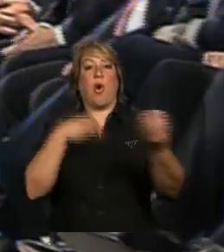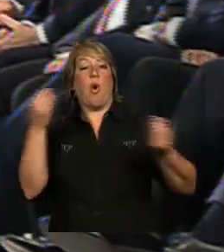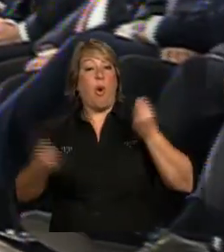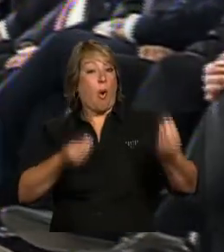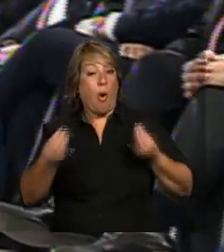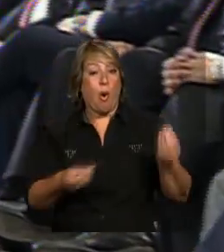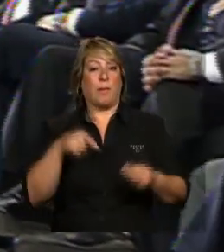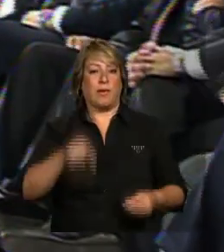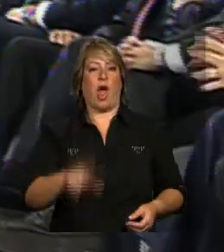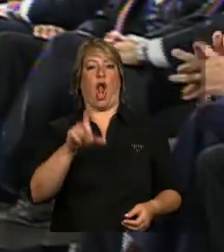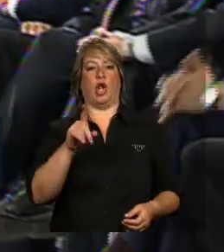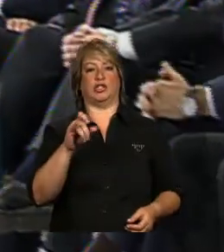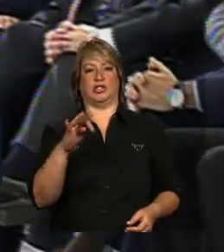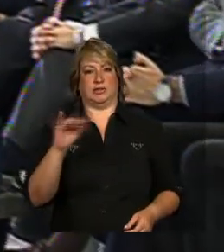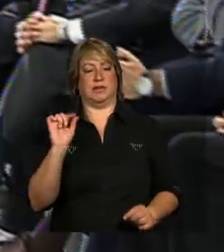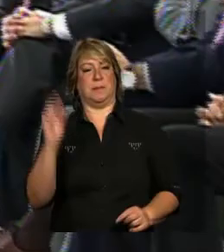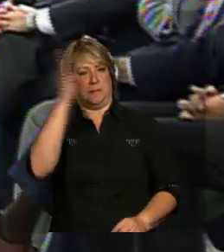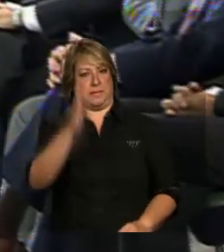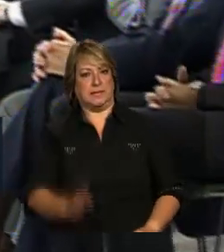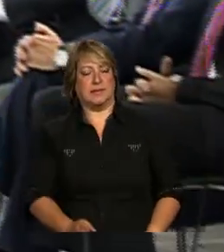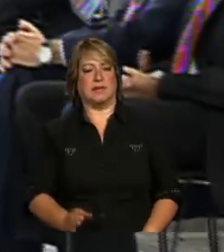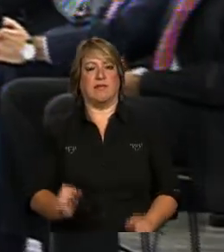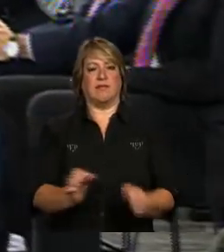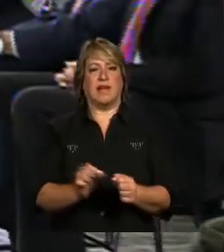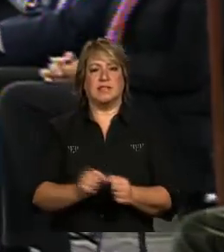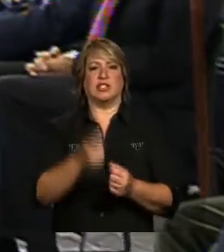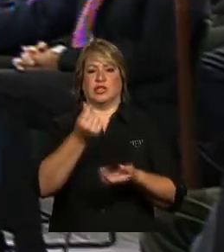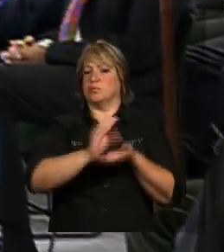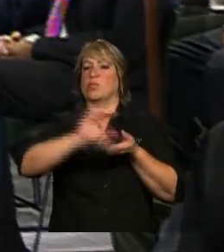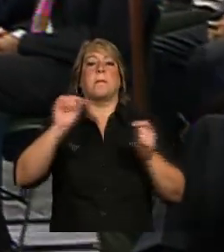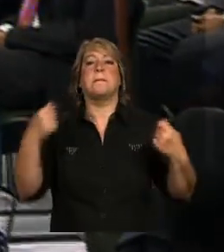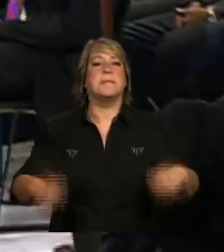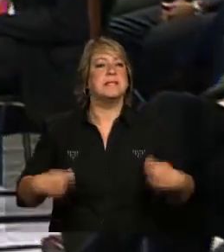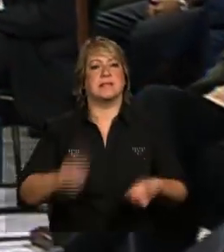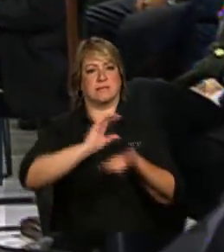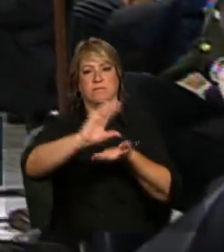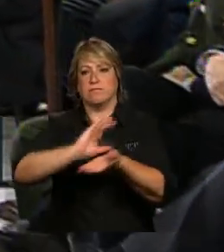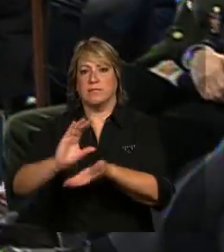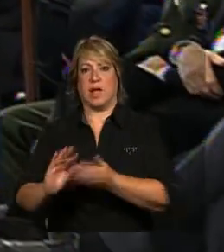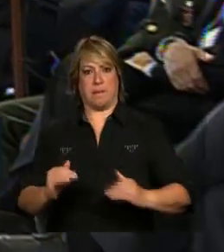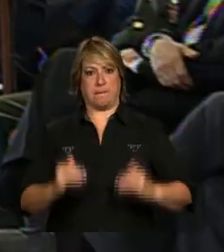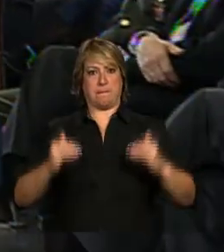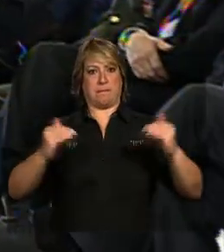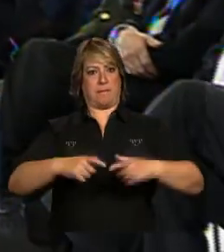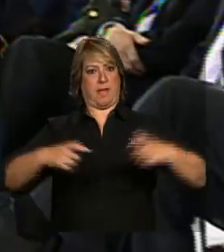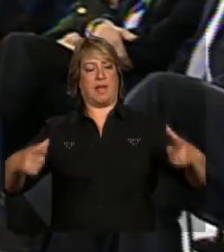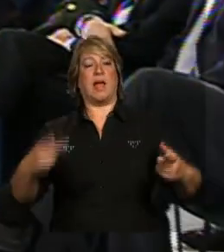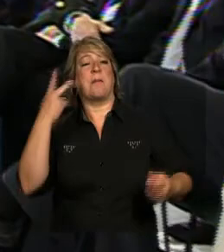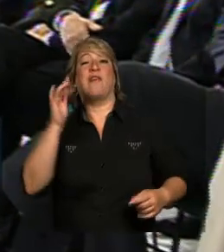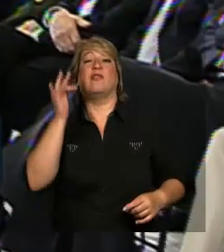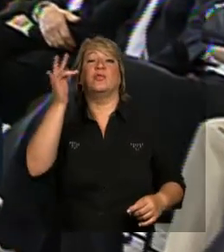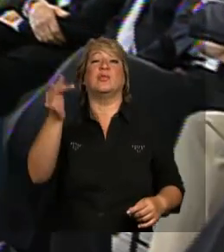Brasileira de antecipar investimentos necessários e fundamentais ao nosso crescimento para que não hajam